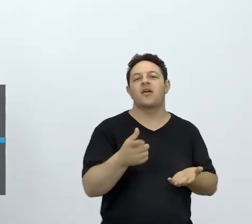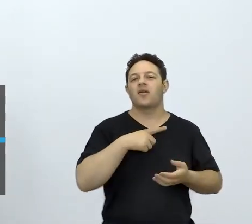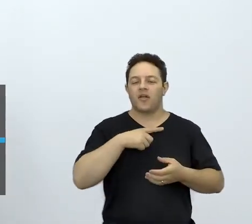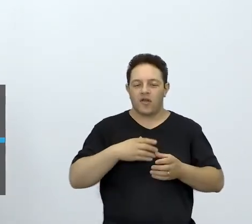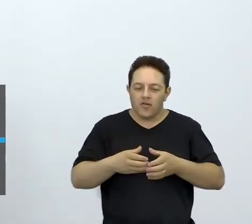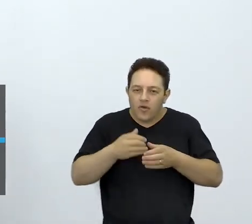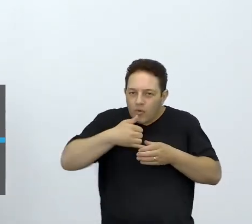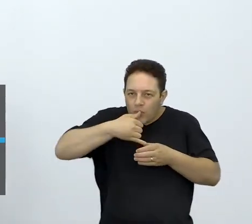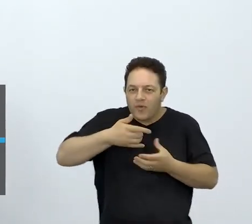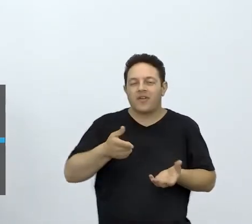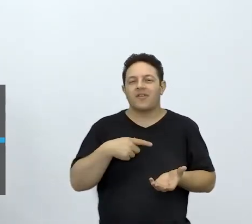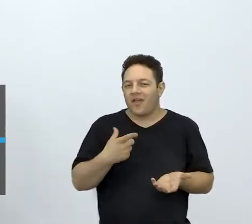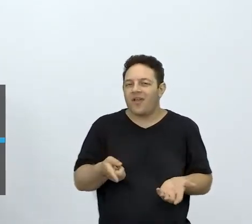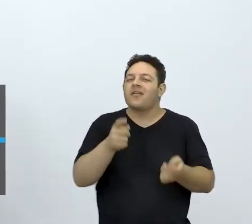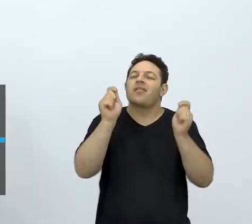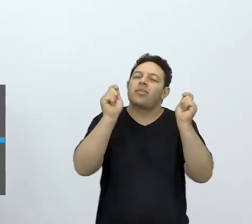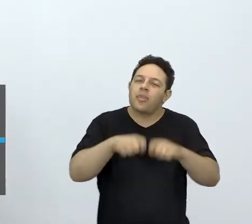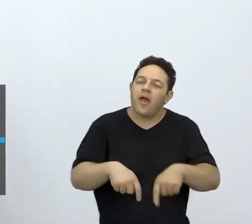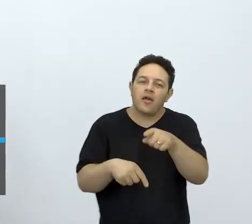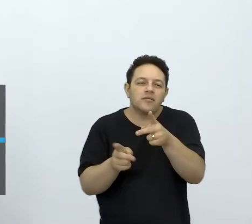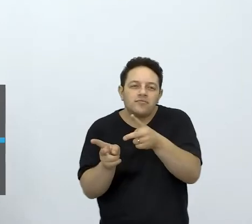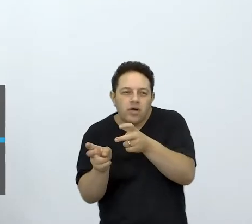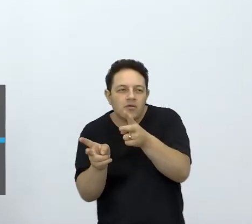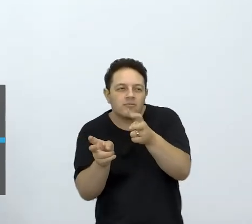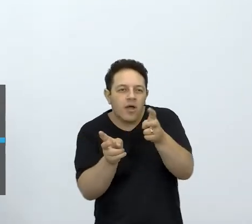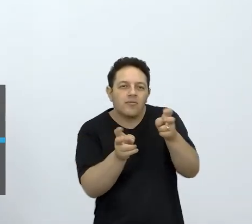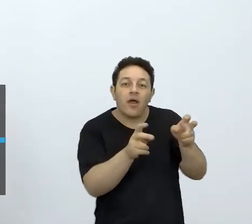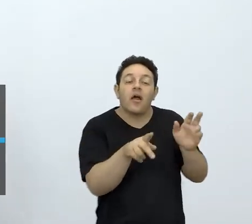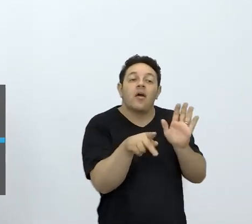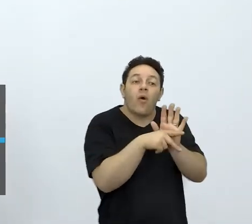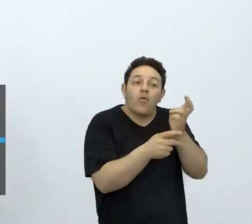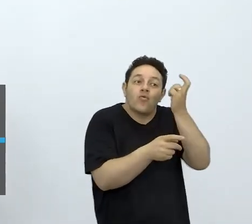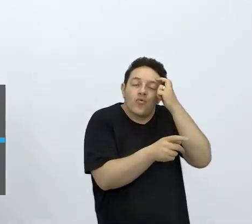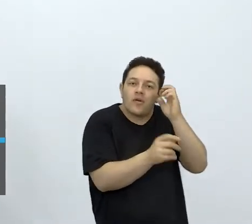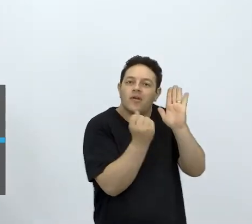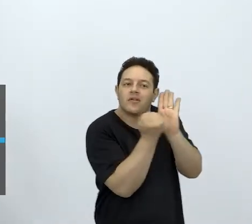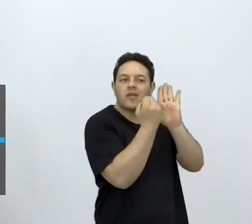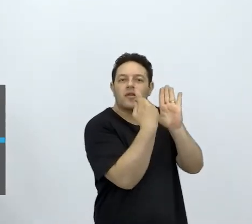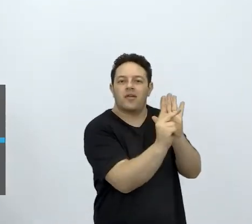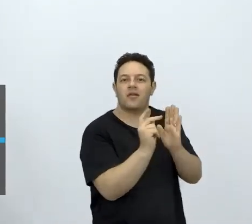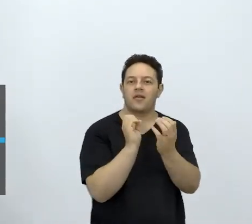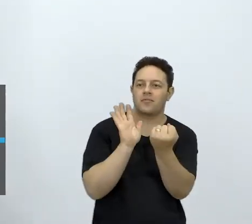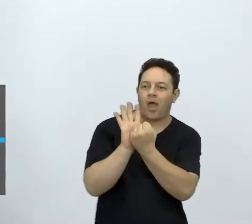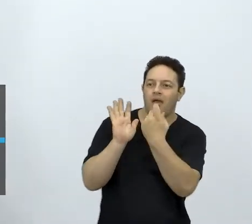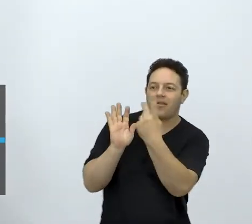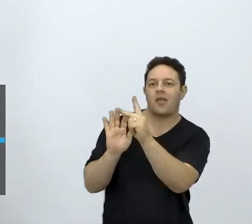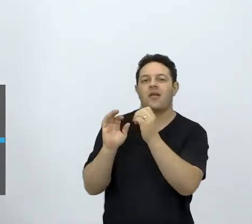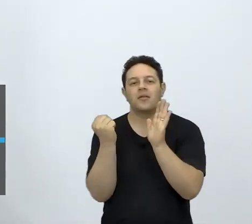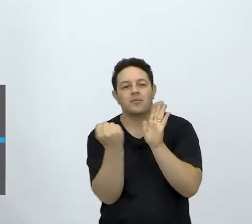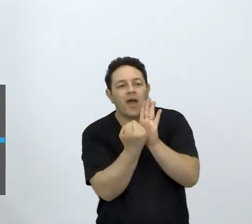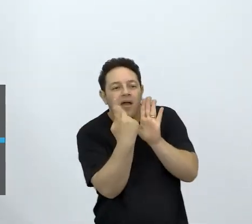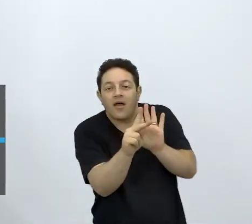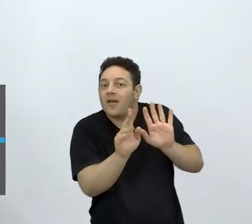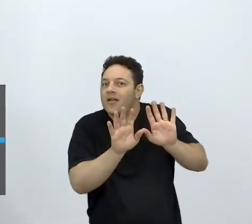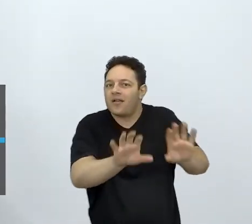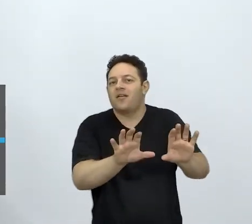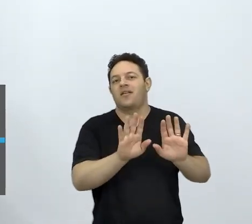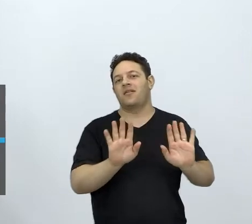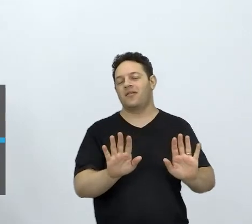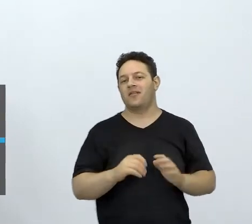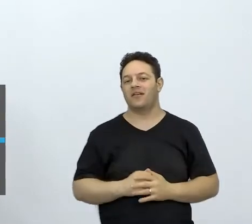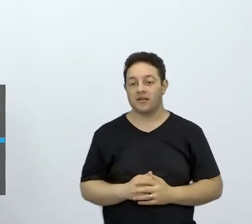Você consegue perceber elementos culturais simbólicos que são muito característicos de um